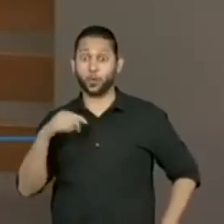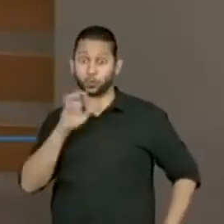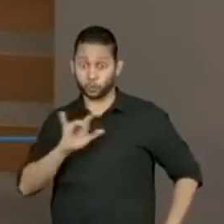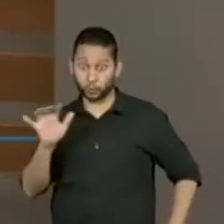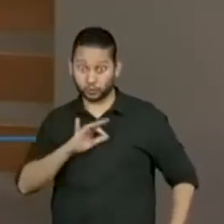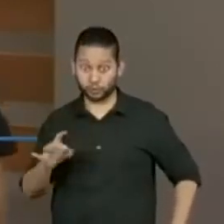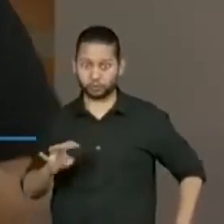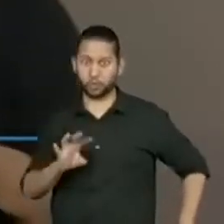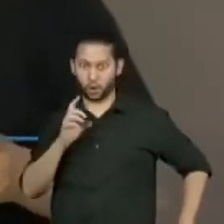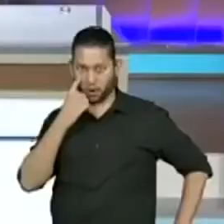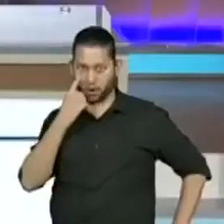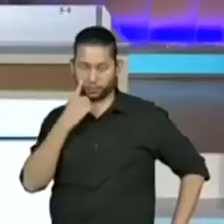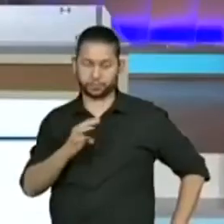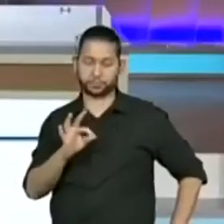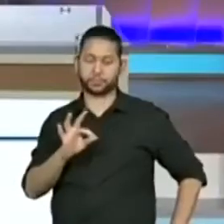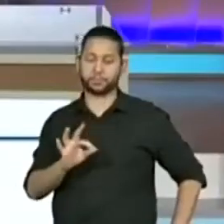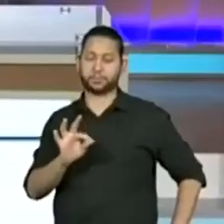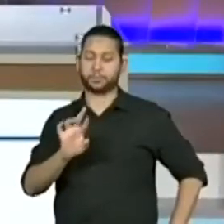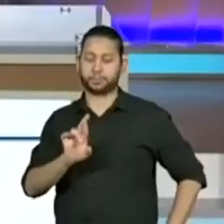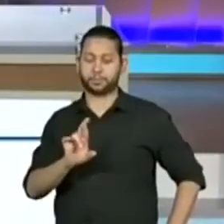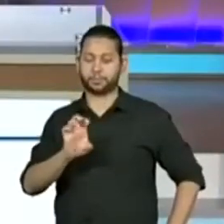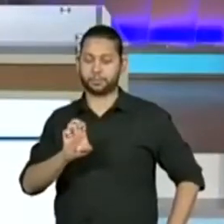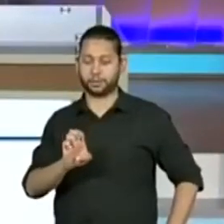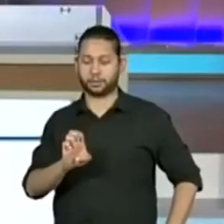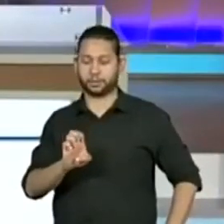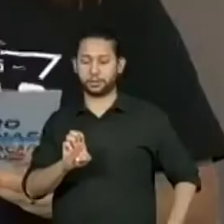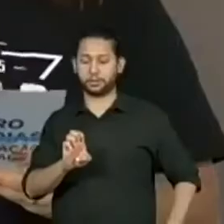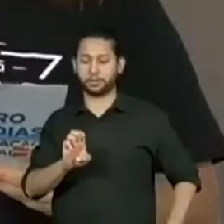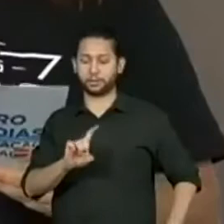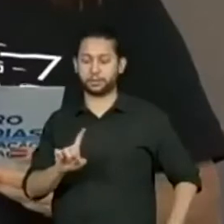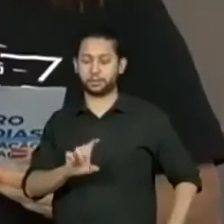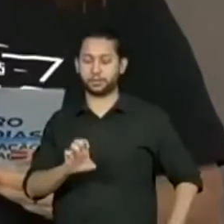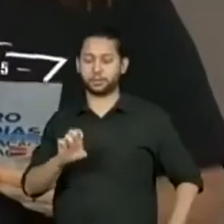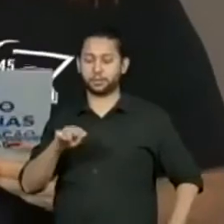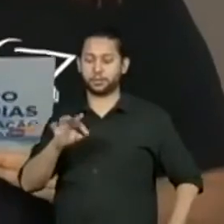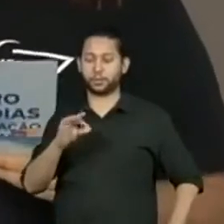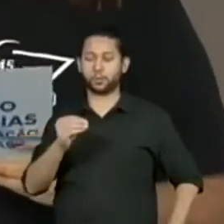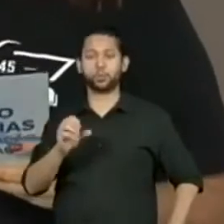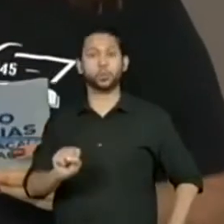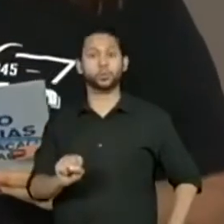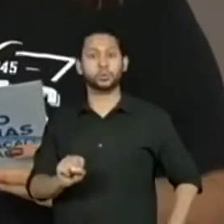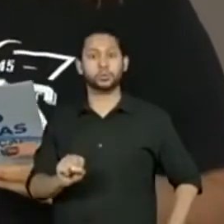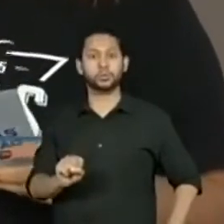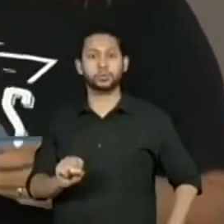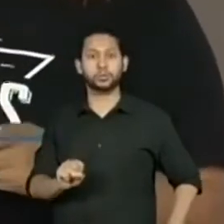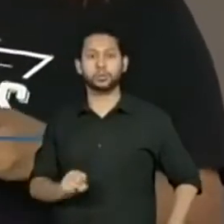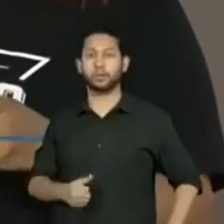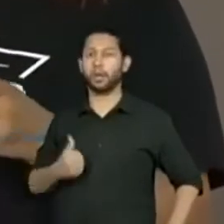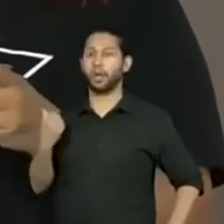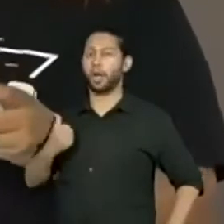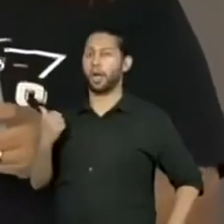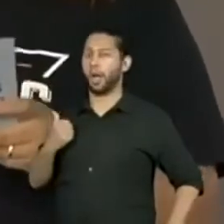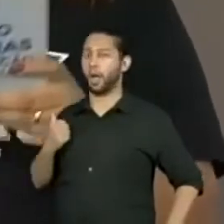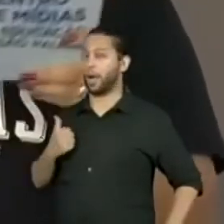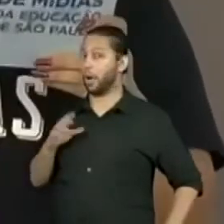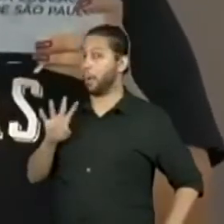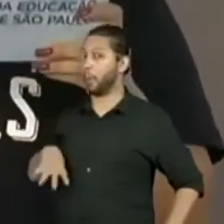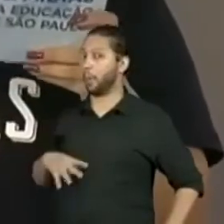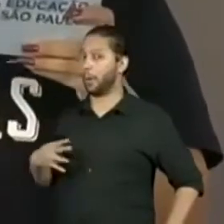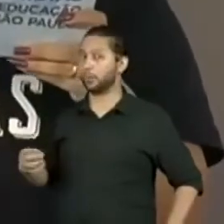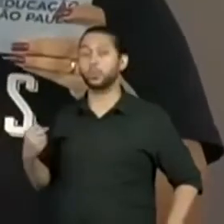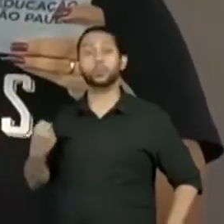300. Aproveita que a gente tem esse quadro bonitão aqui, ó, que já dá um auxílio para vocês, hein? Ó, tá vendo?